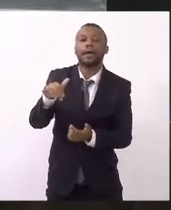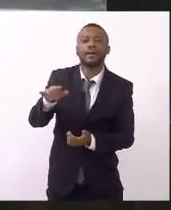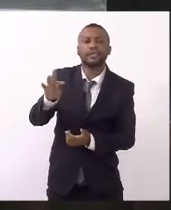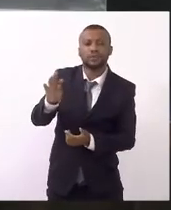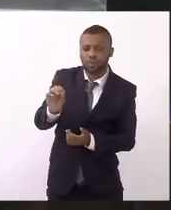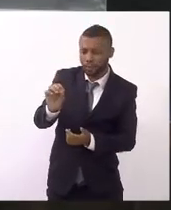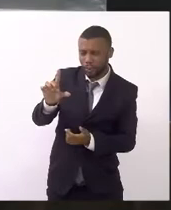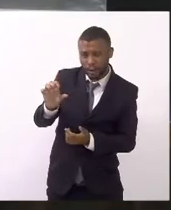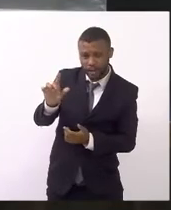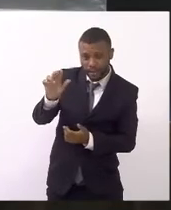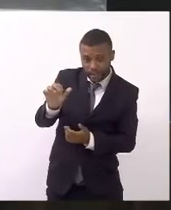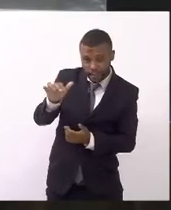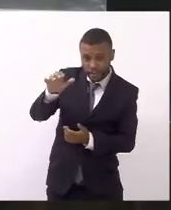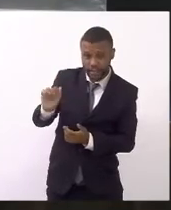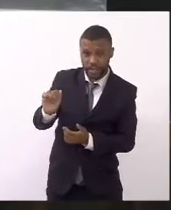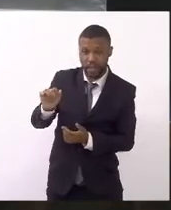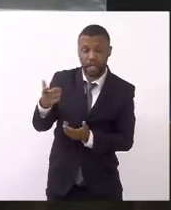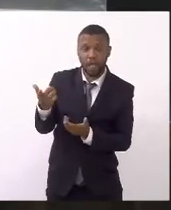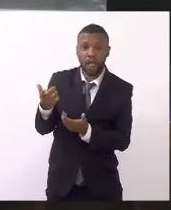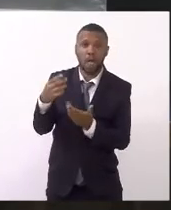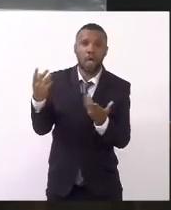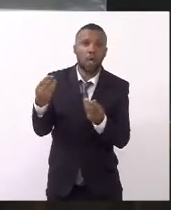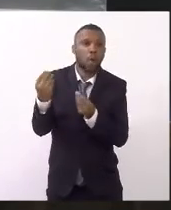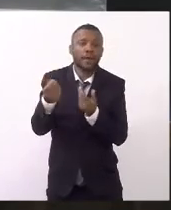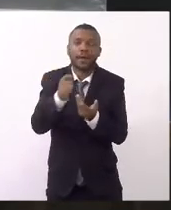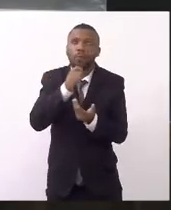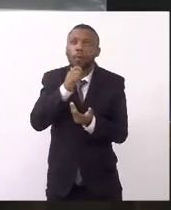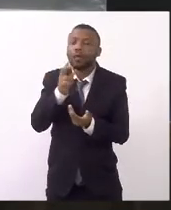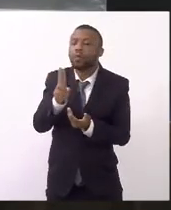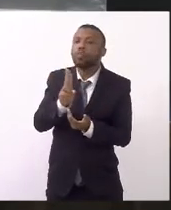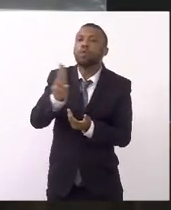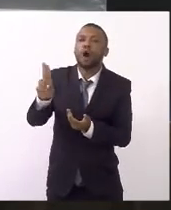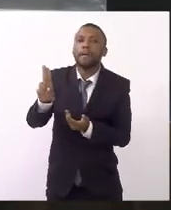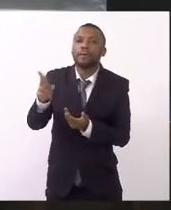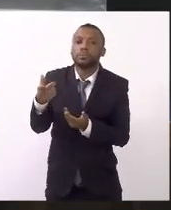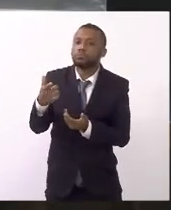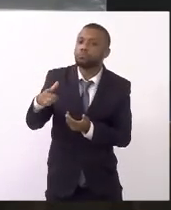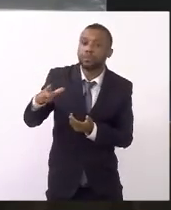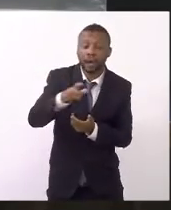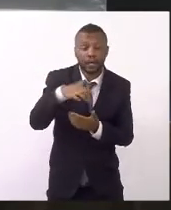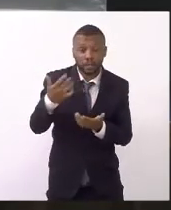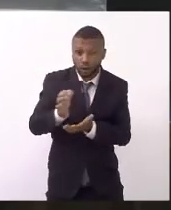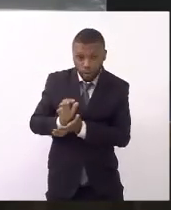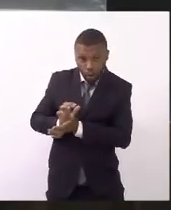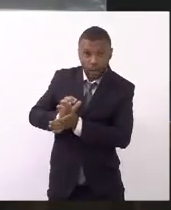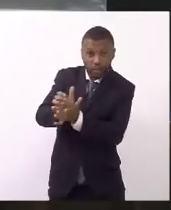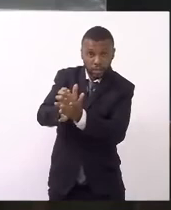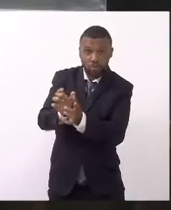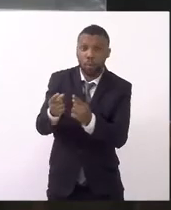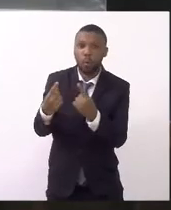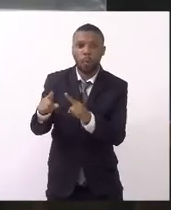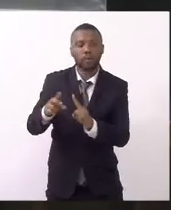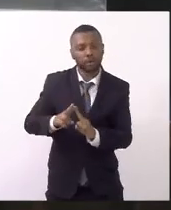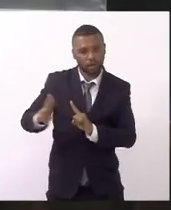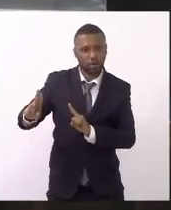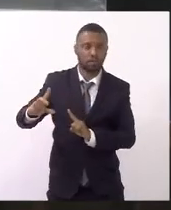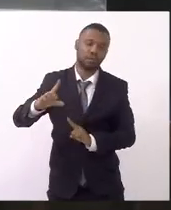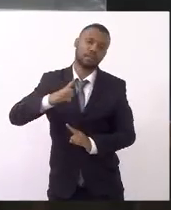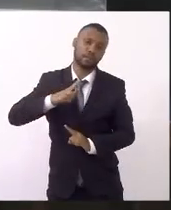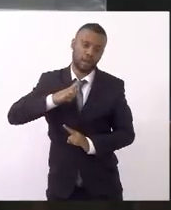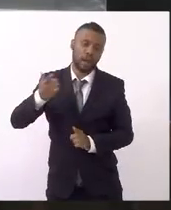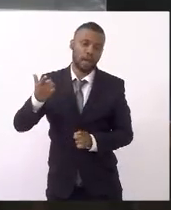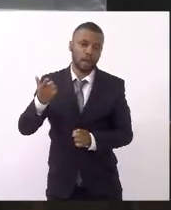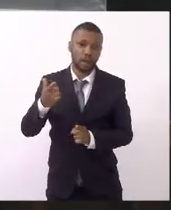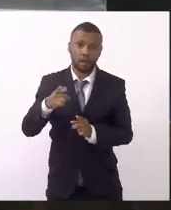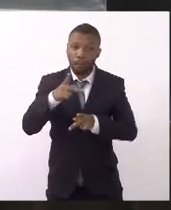gente sabe no âmbito do direito aquilo que não se nomeia não existe e racismo religioso existe e todo o povo